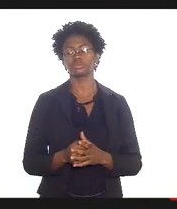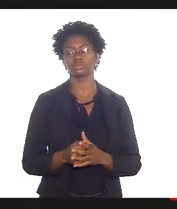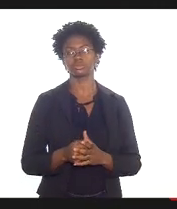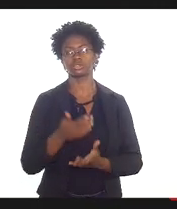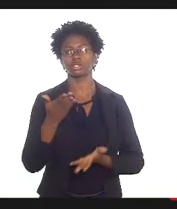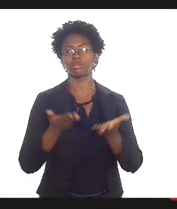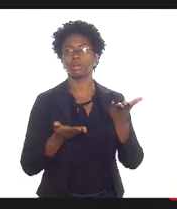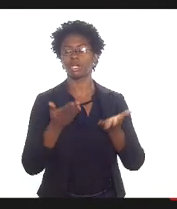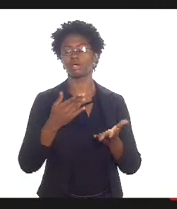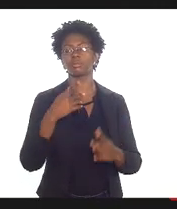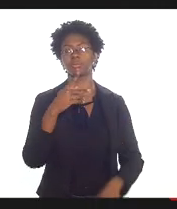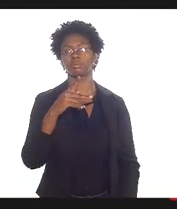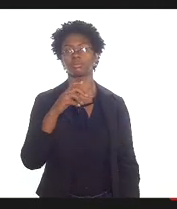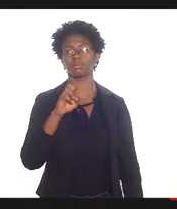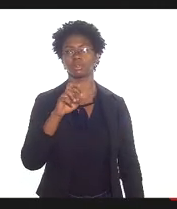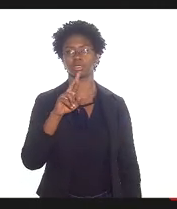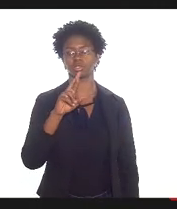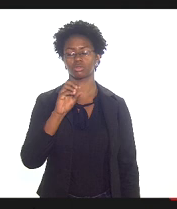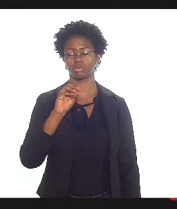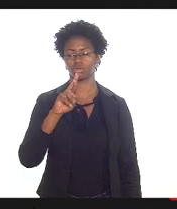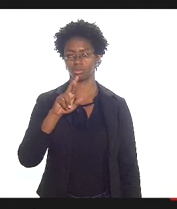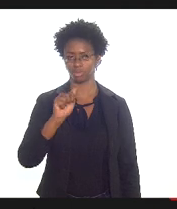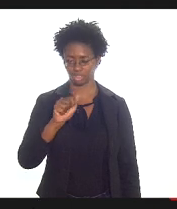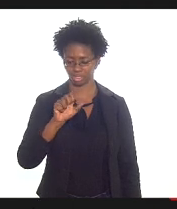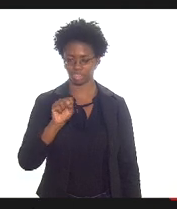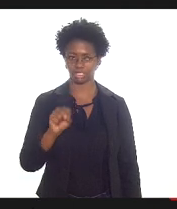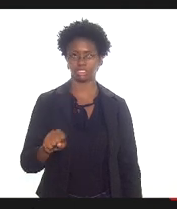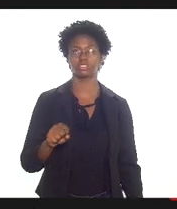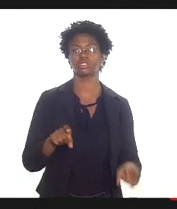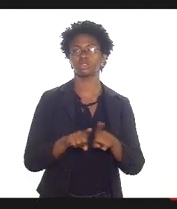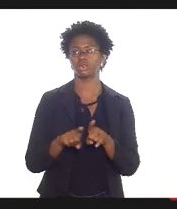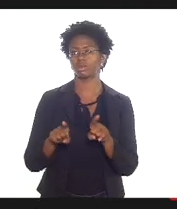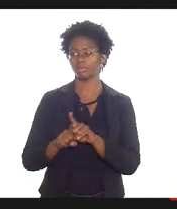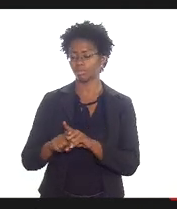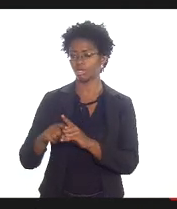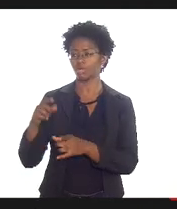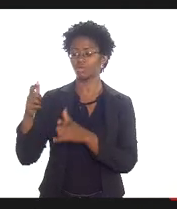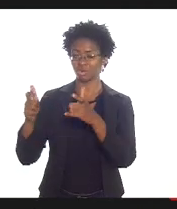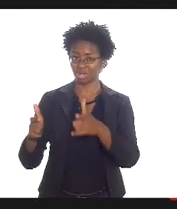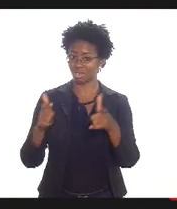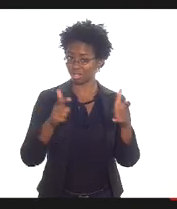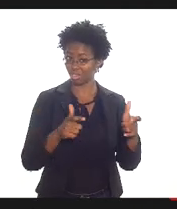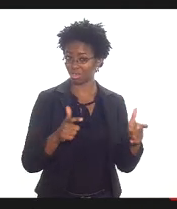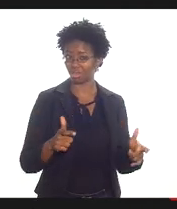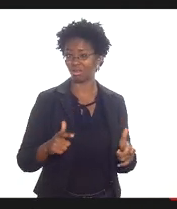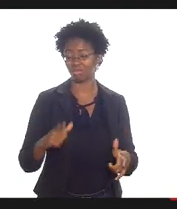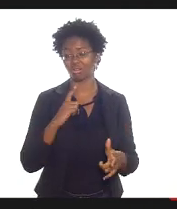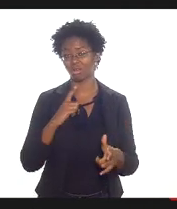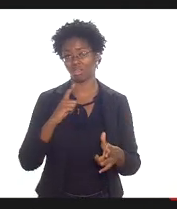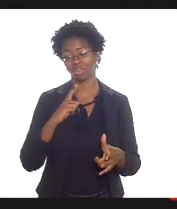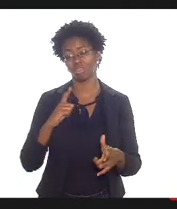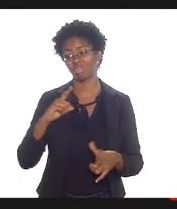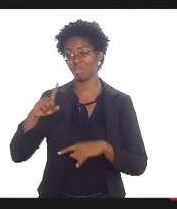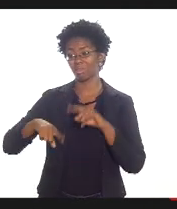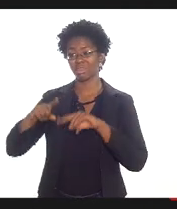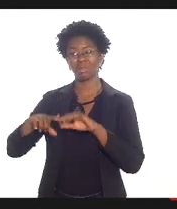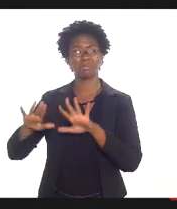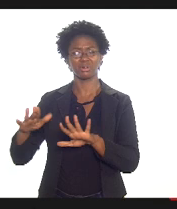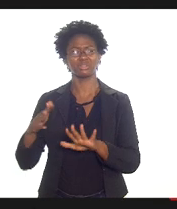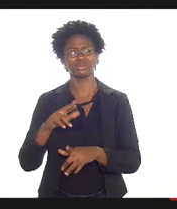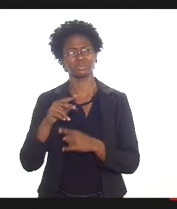sobre instalações existentes em campos que nada tem a ver com participação especial, ela vai